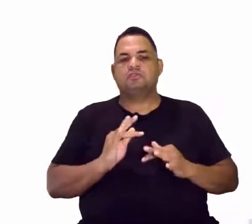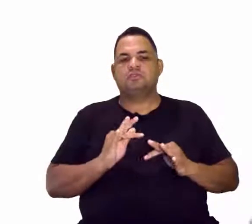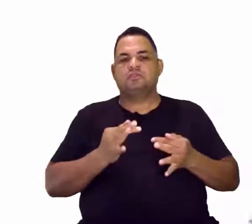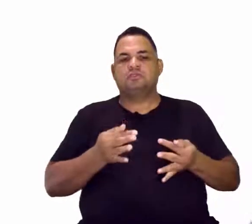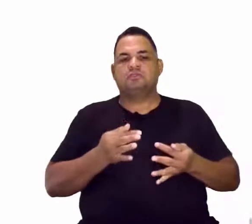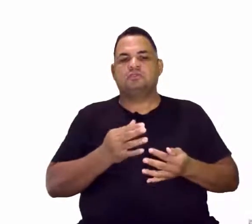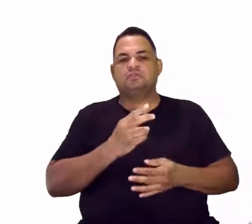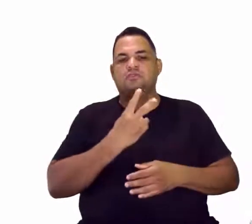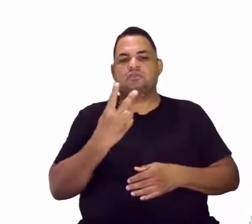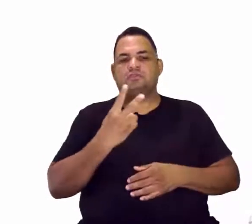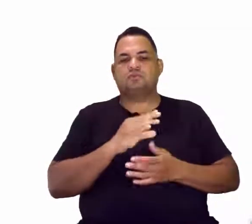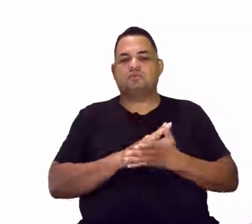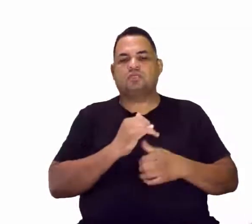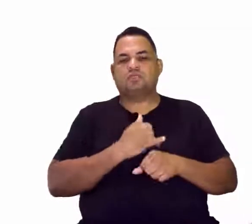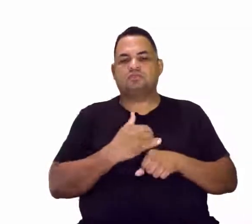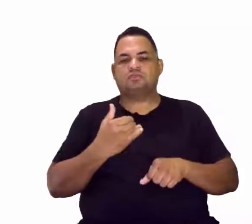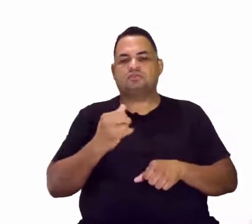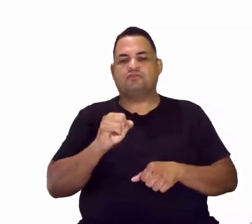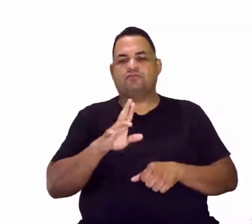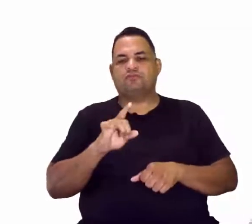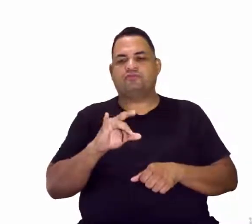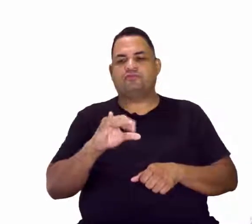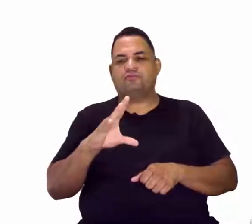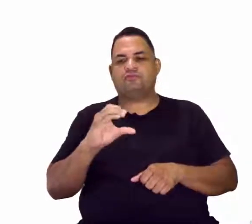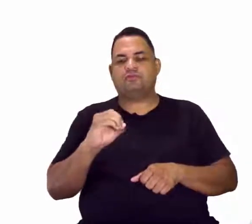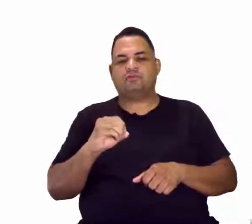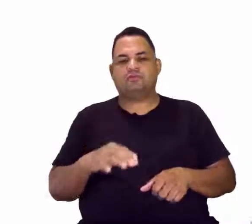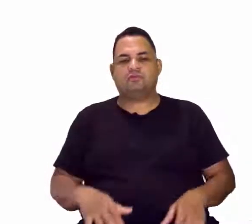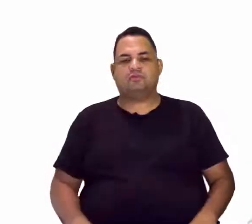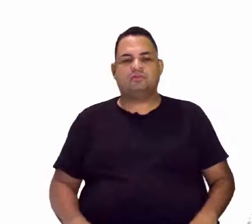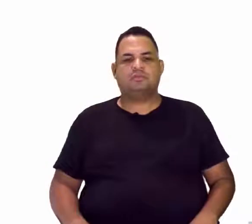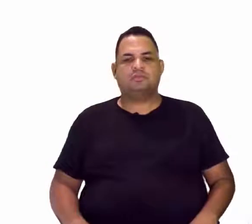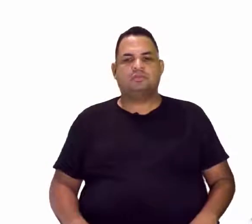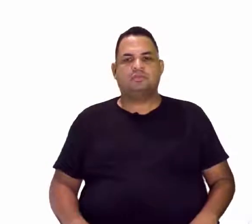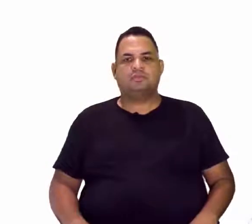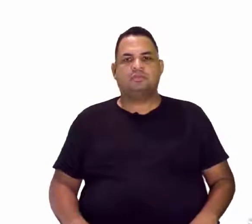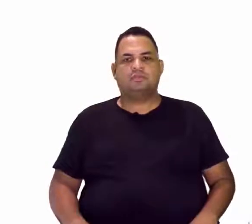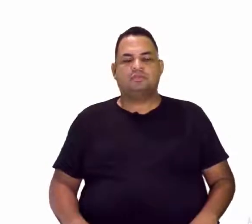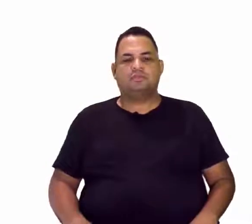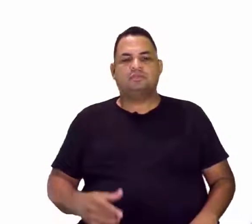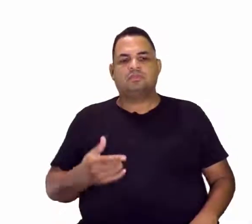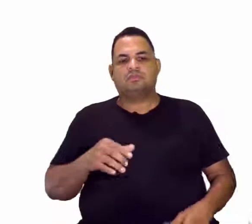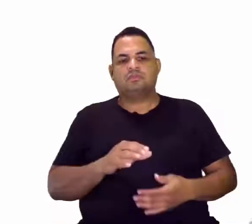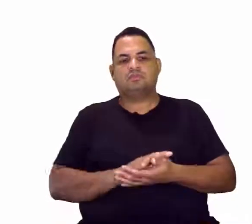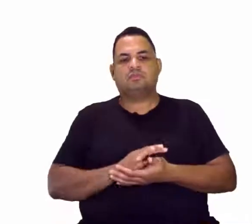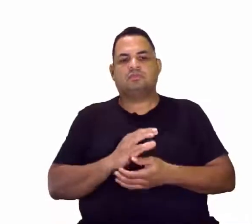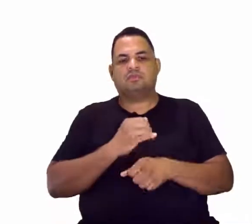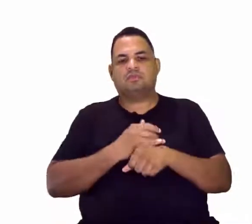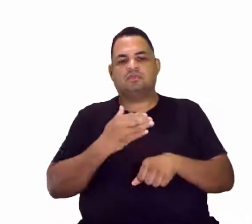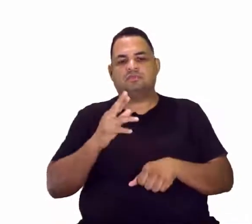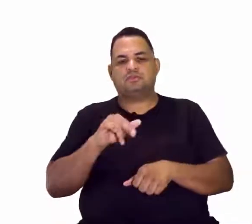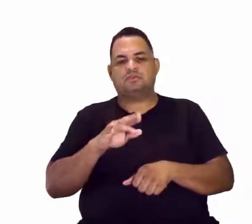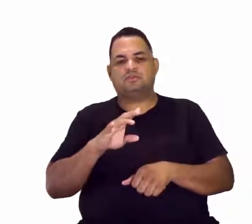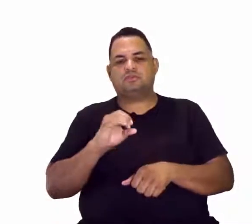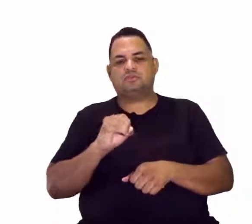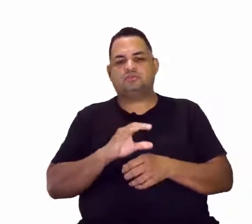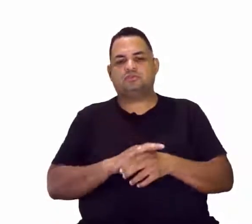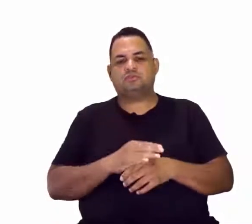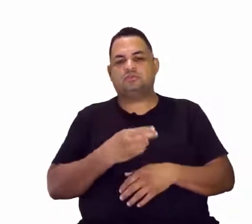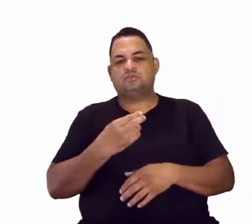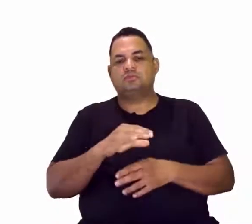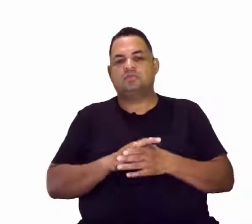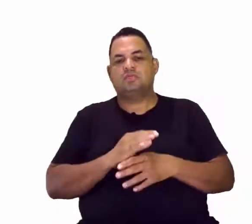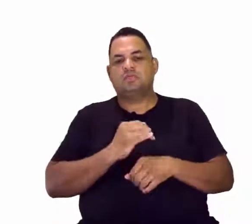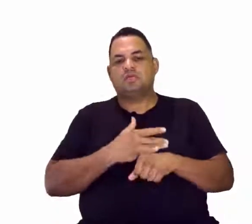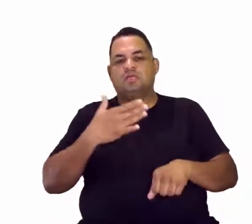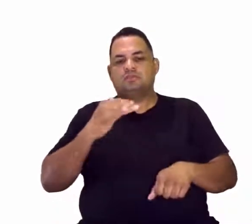perdão. Aqui, ó, ácido nitroso. O próximo, ácido nítrico.